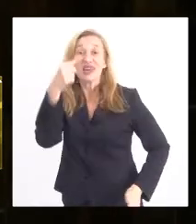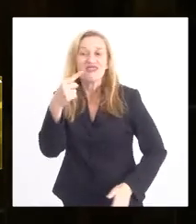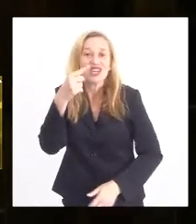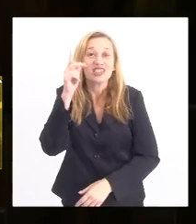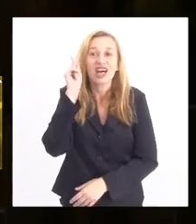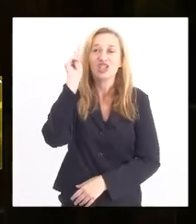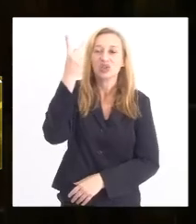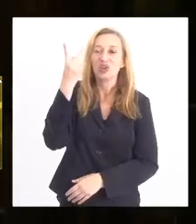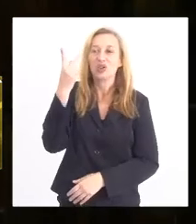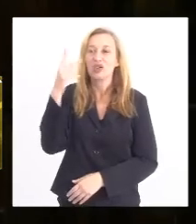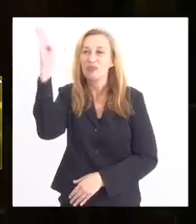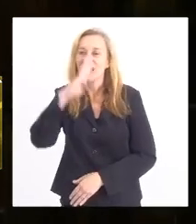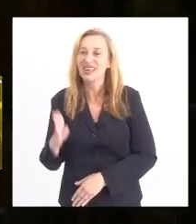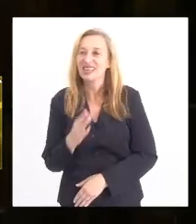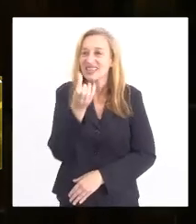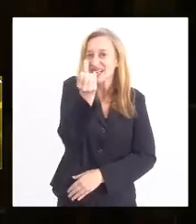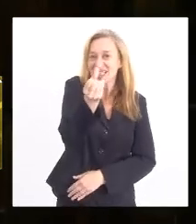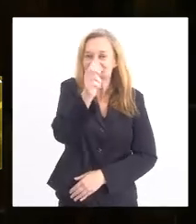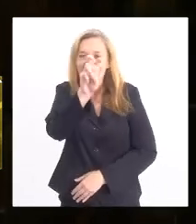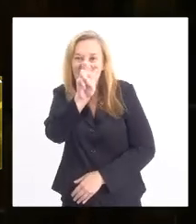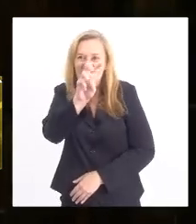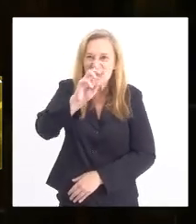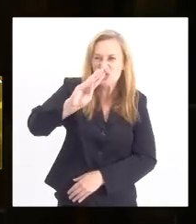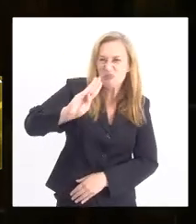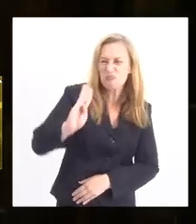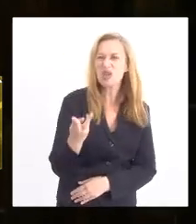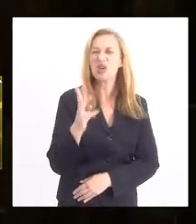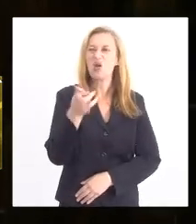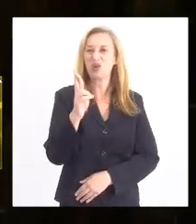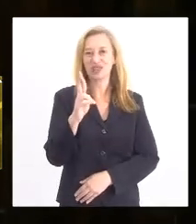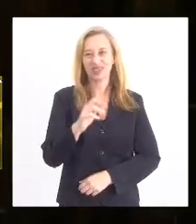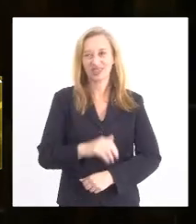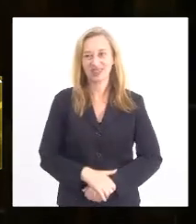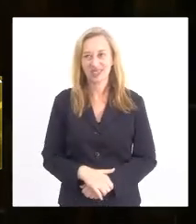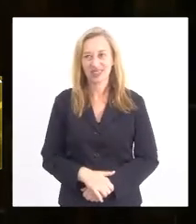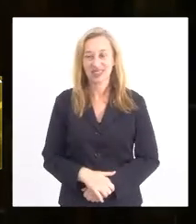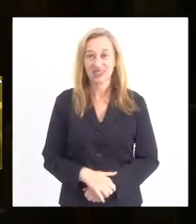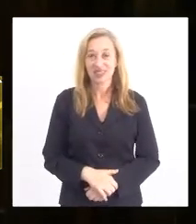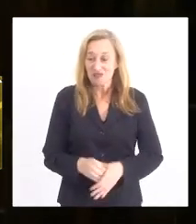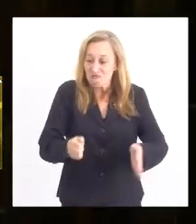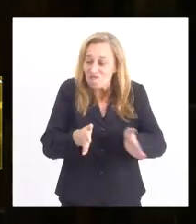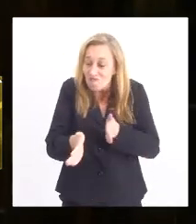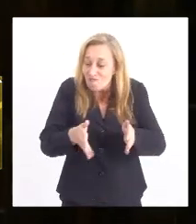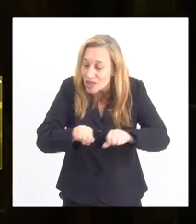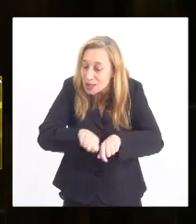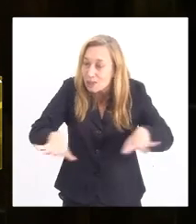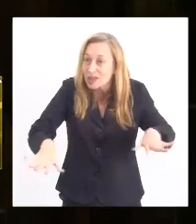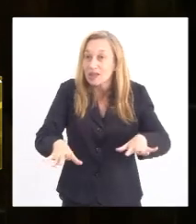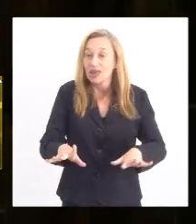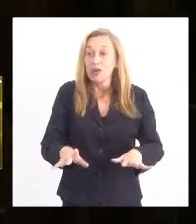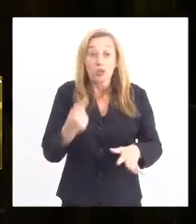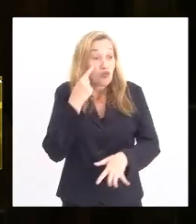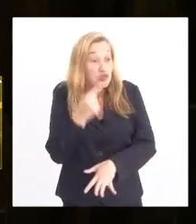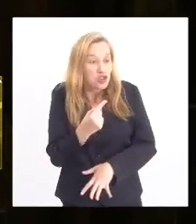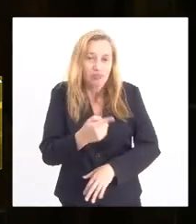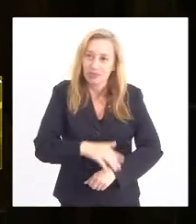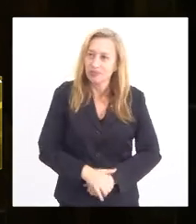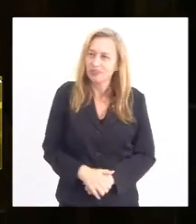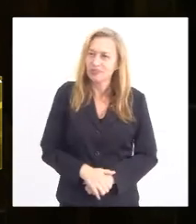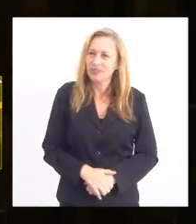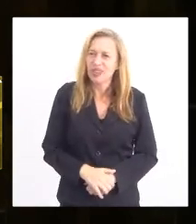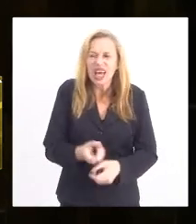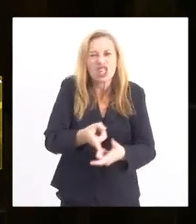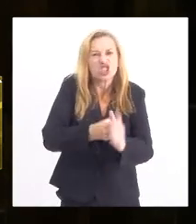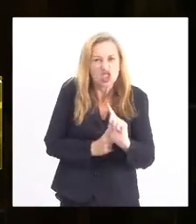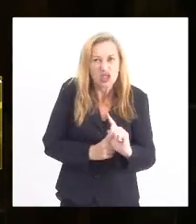história o Brasil teve 65 milhões de superávit numa pandemia como essa bicho a